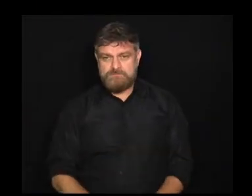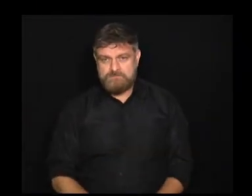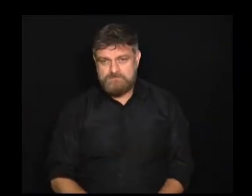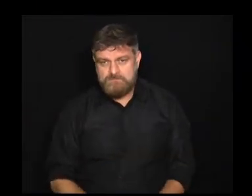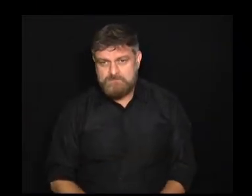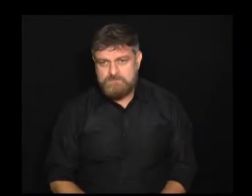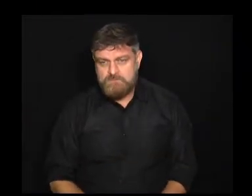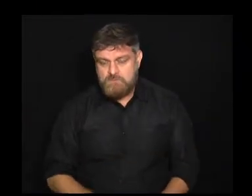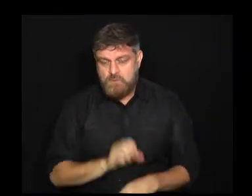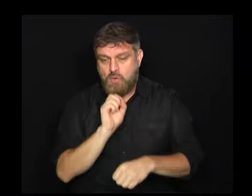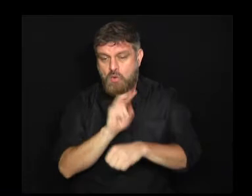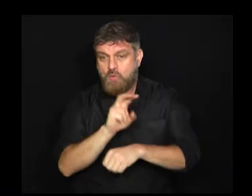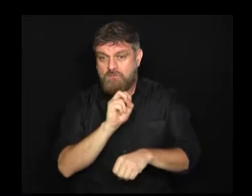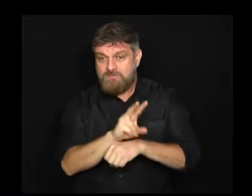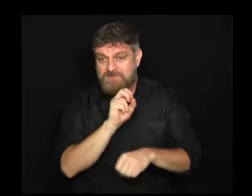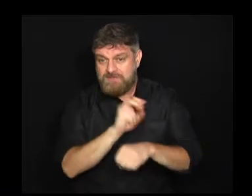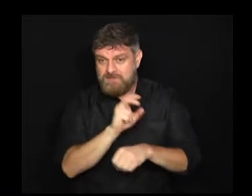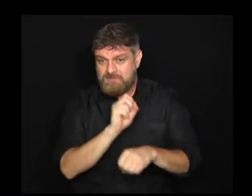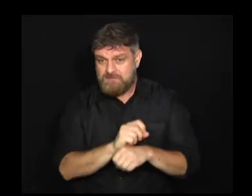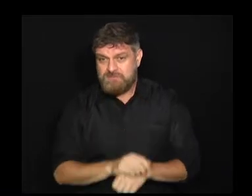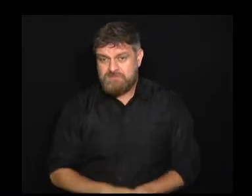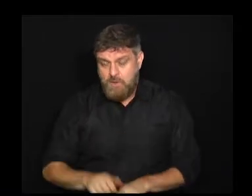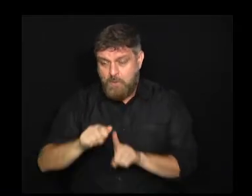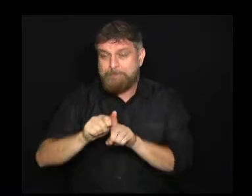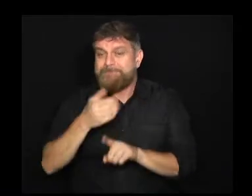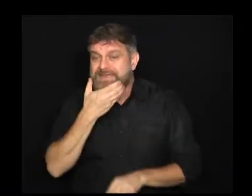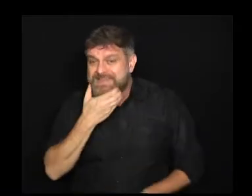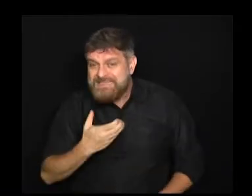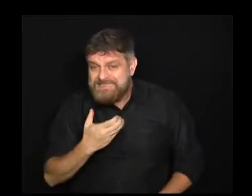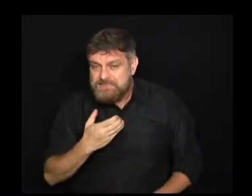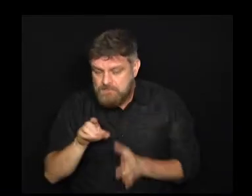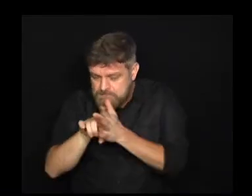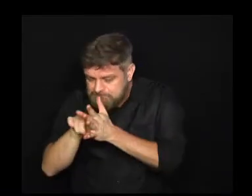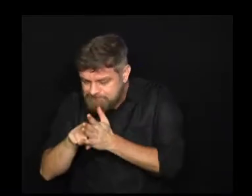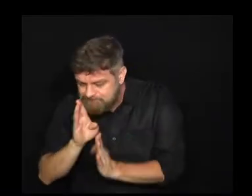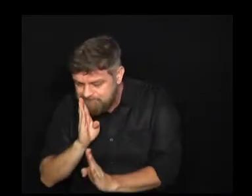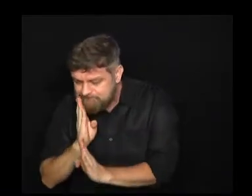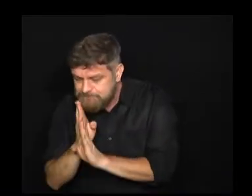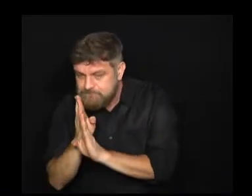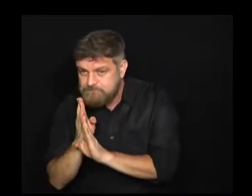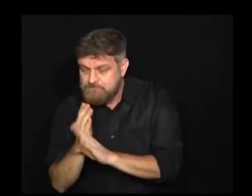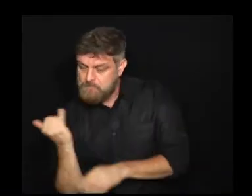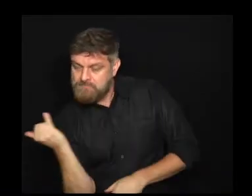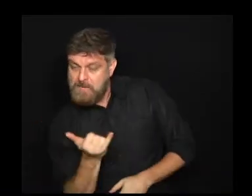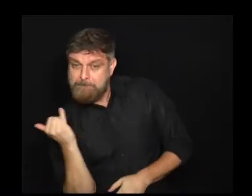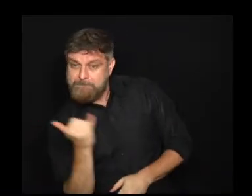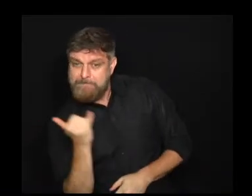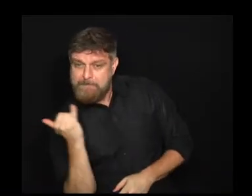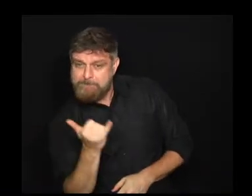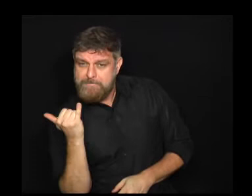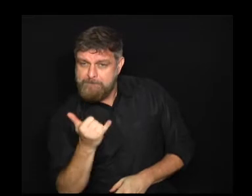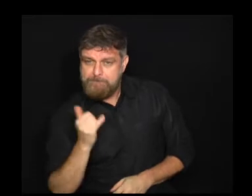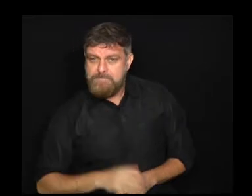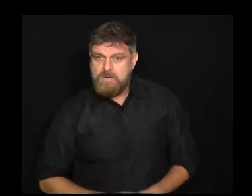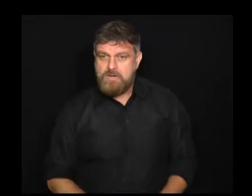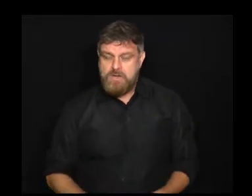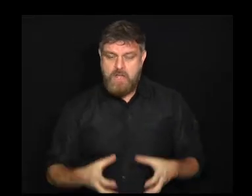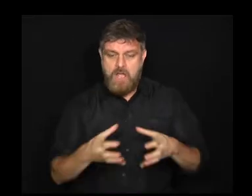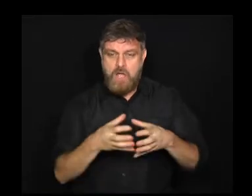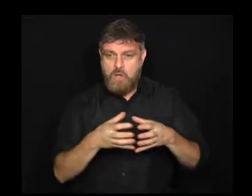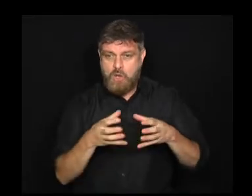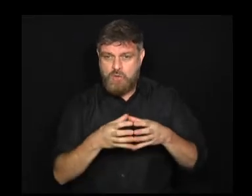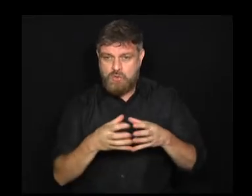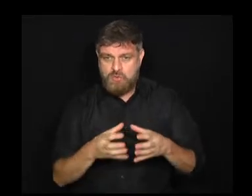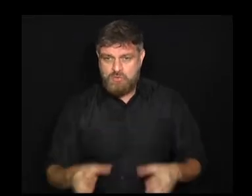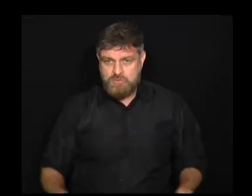O vírus só foi identificado no último mês de dezembro, né, e foi comunicado imediatamente à organização,